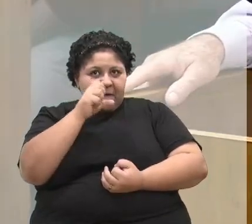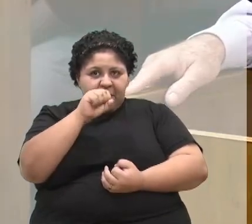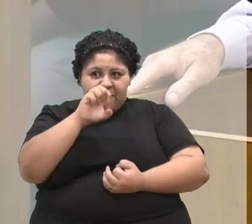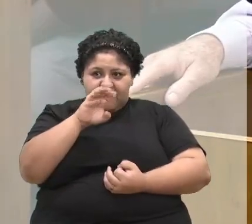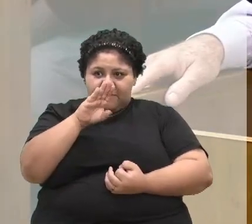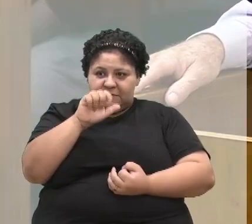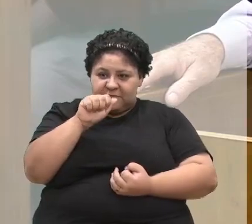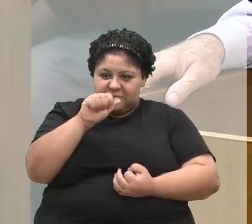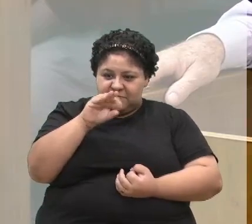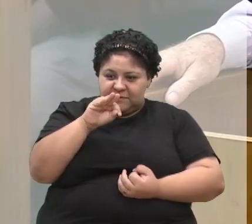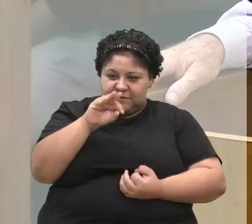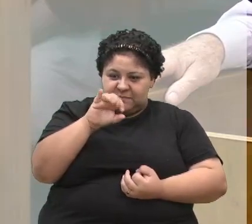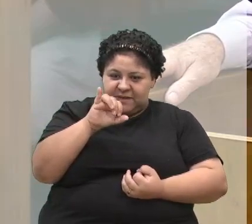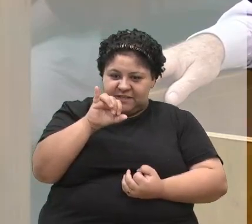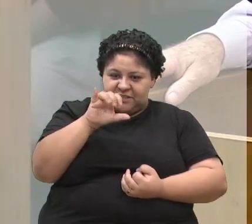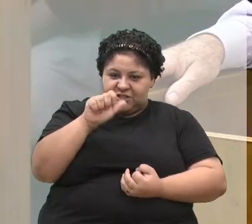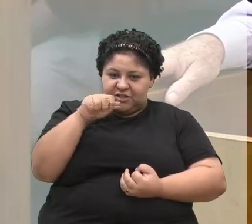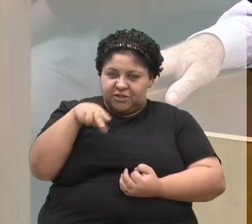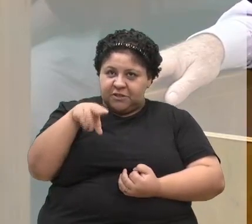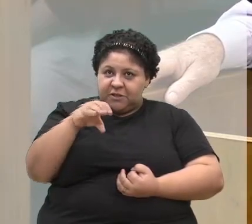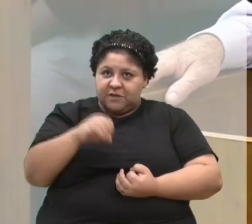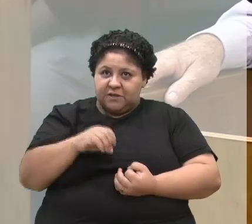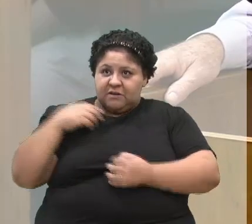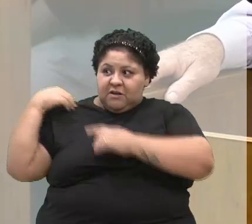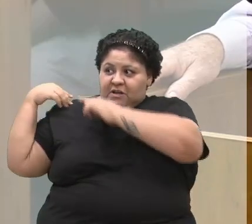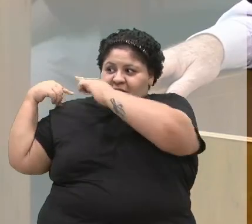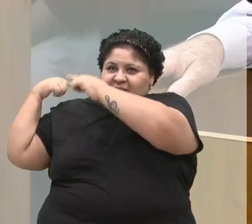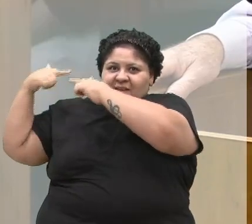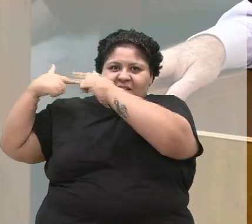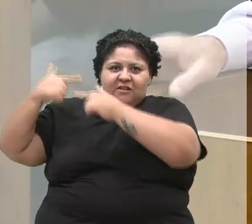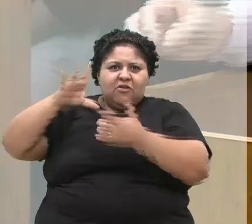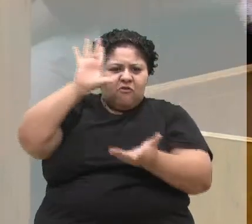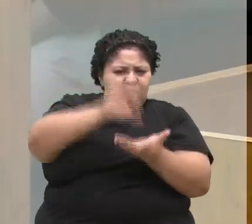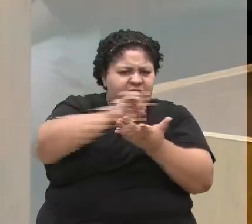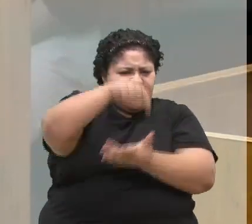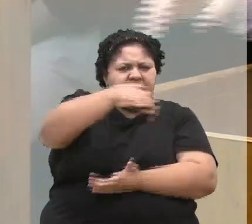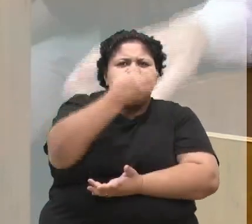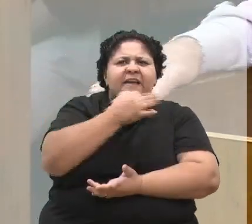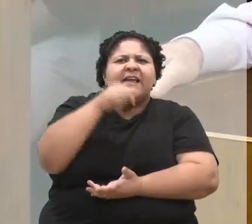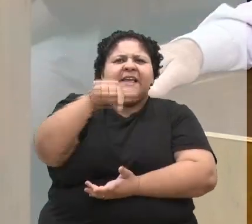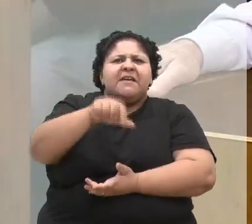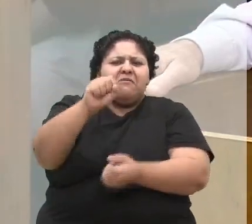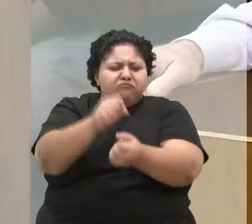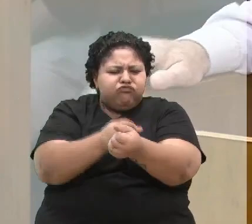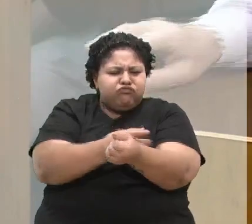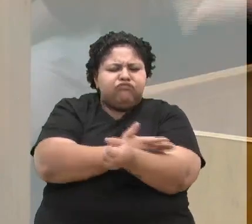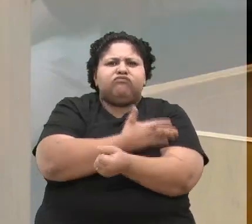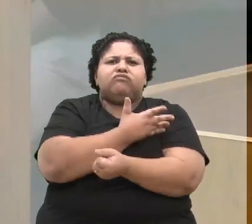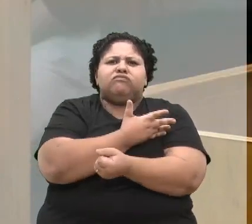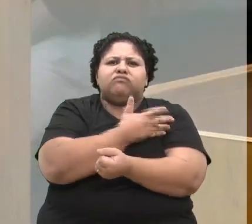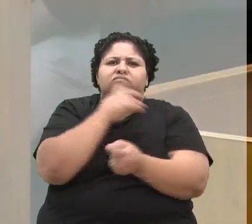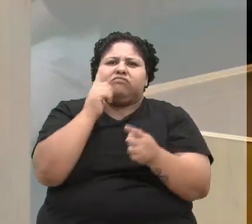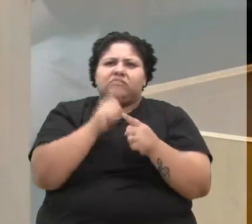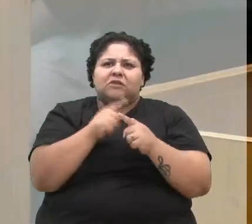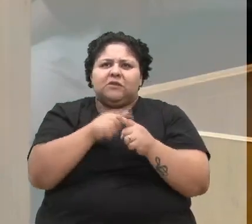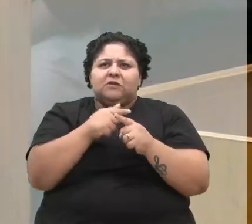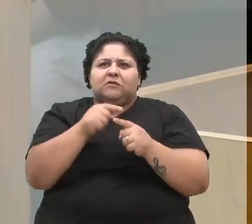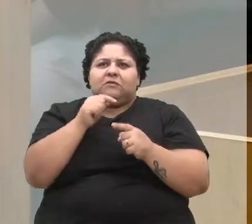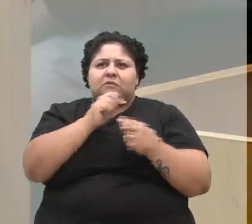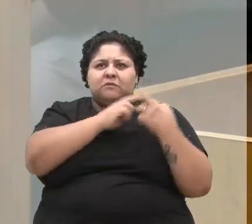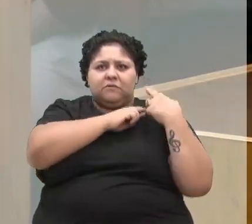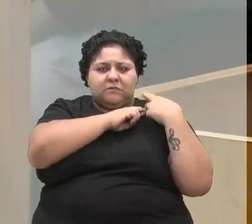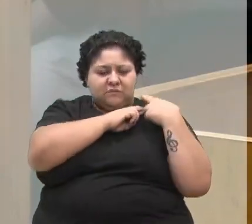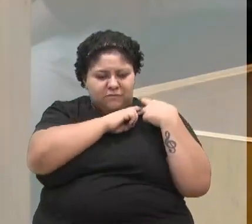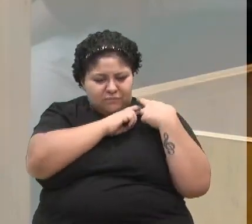Correia, um tradicionalista renomado aqui de Caxias do Sul, e eu me fico muito emocionado, porque vocês representaram